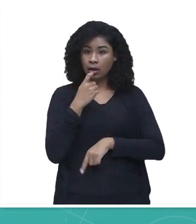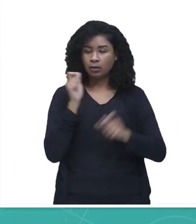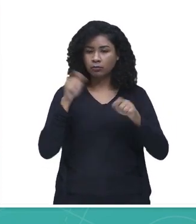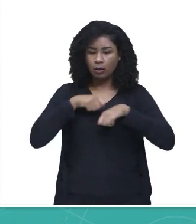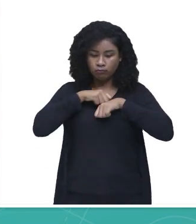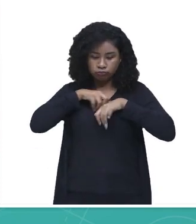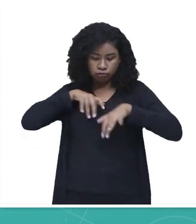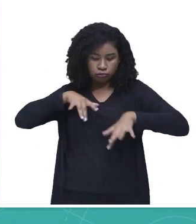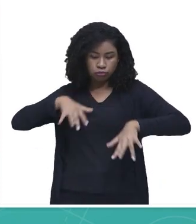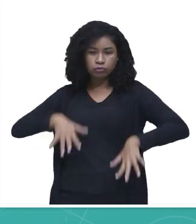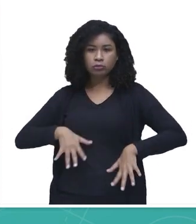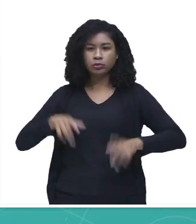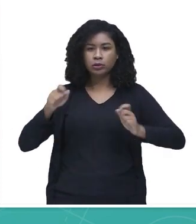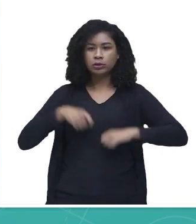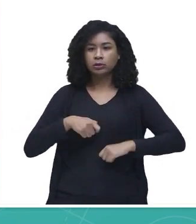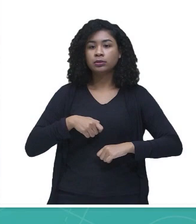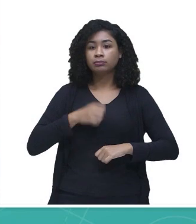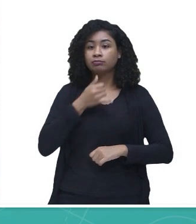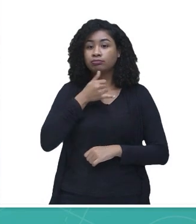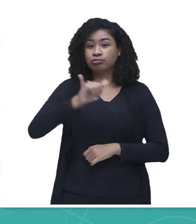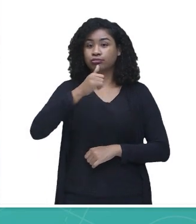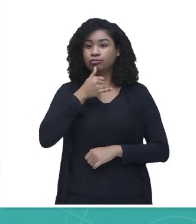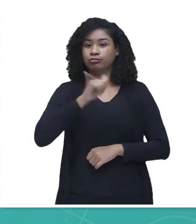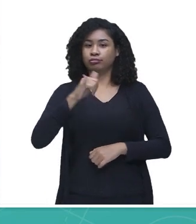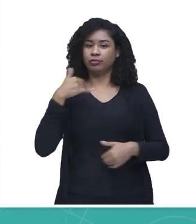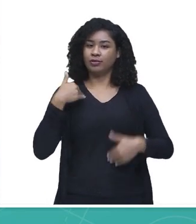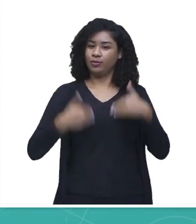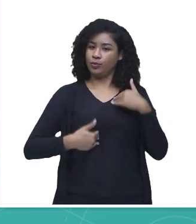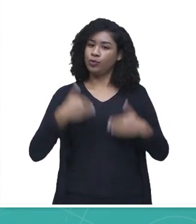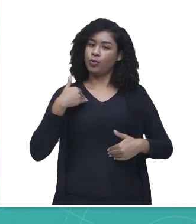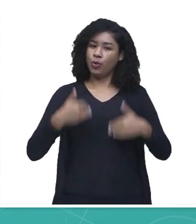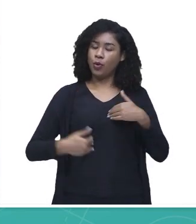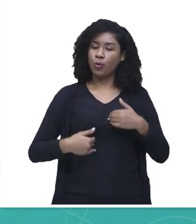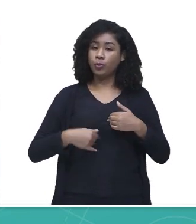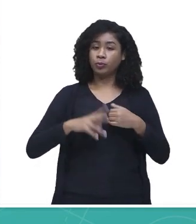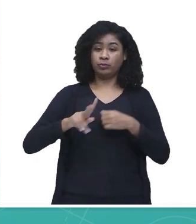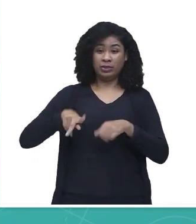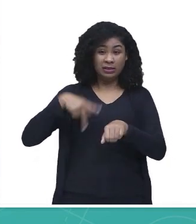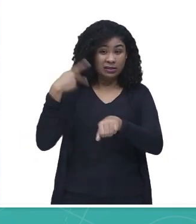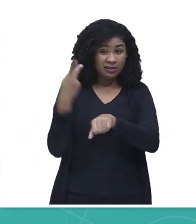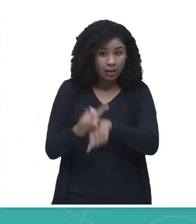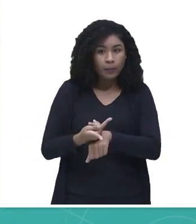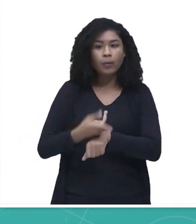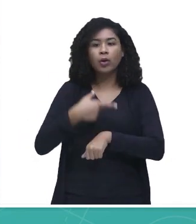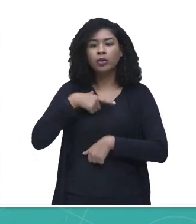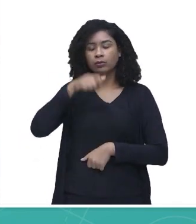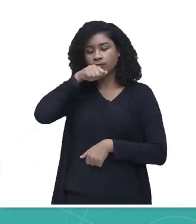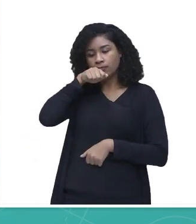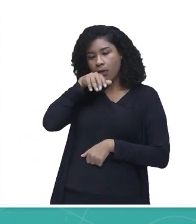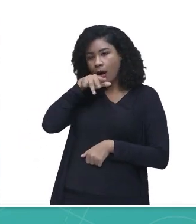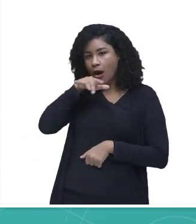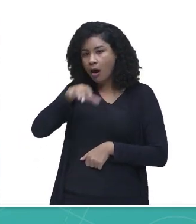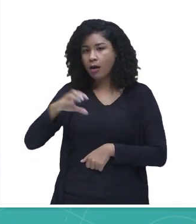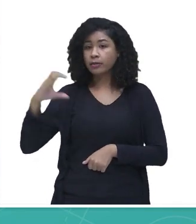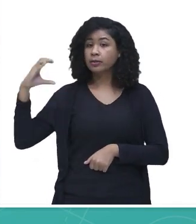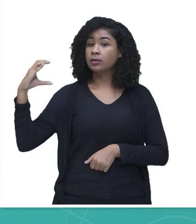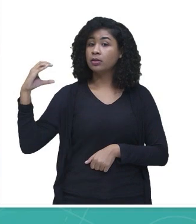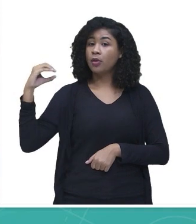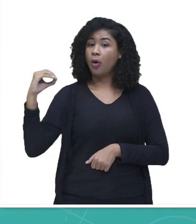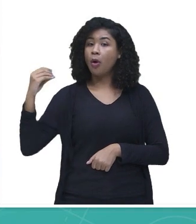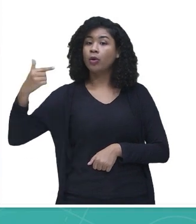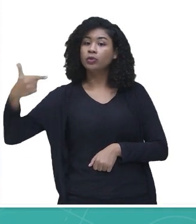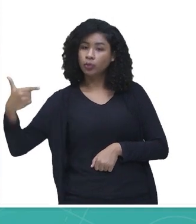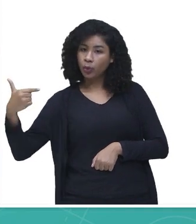gás carbônico, que vai ser liberado para o ambiente, e água, tá bom? Então, o gás oxigênio absorvido